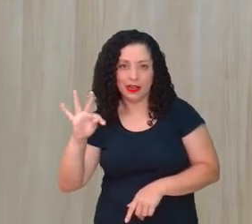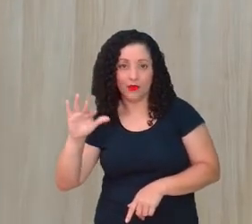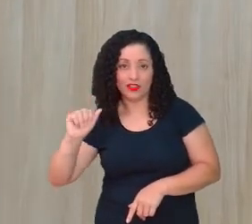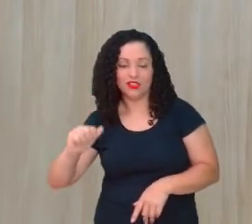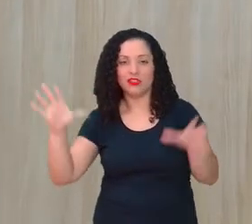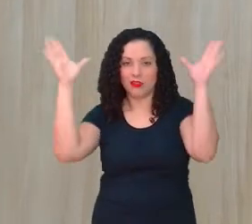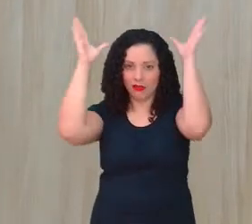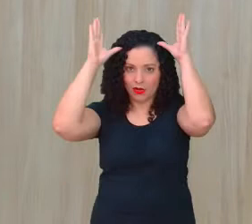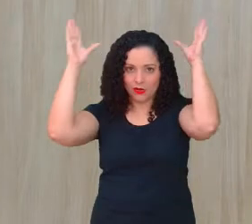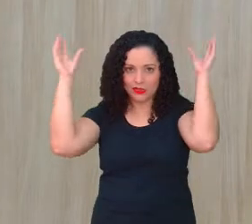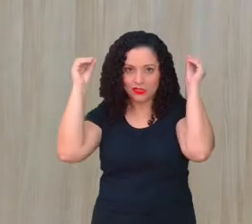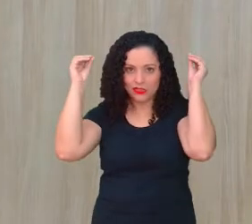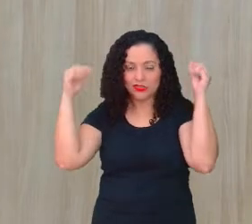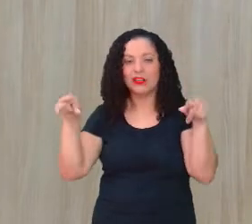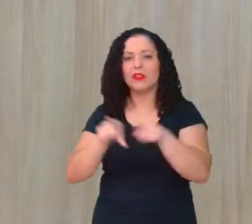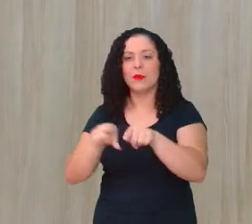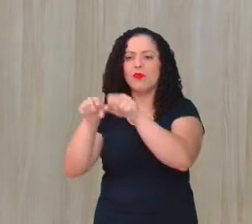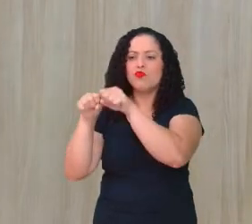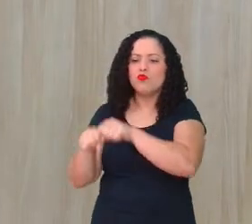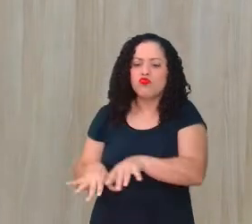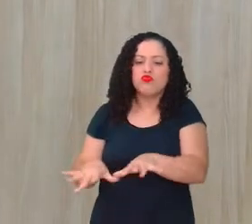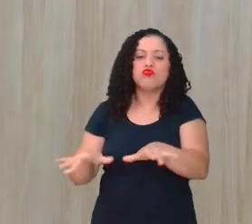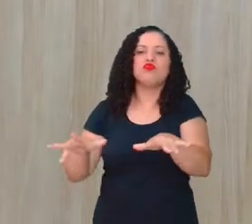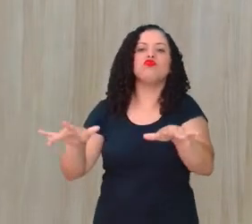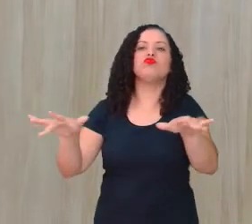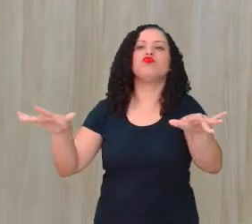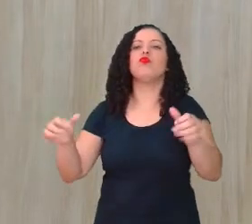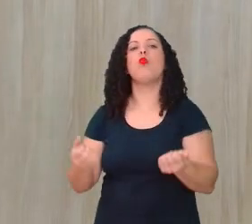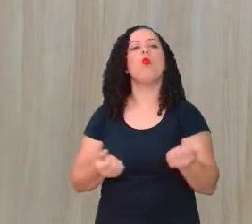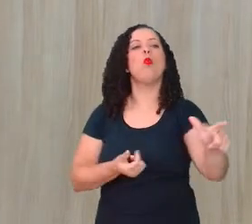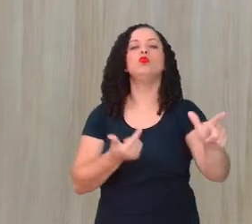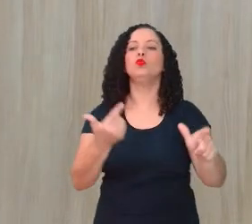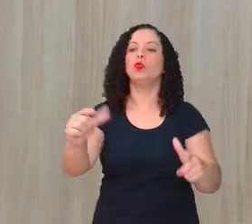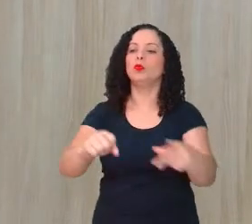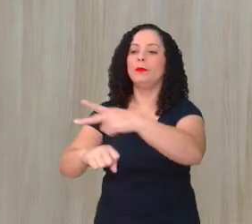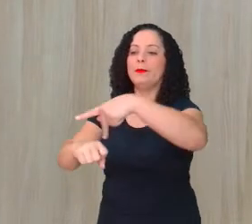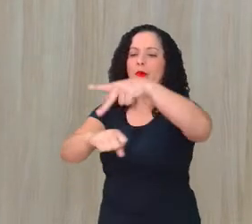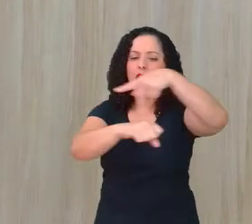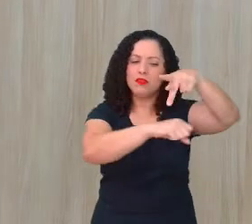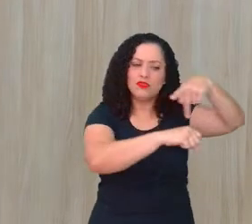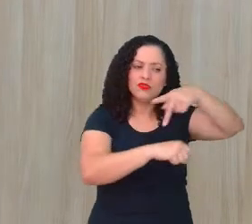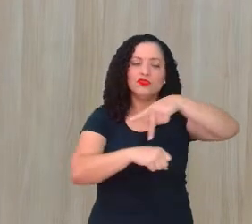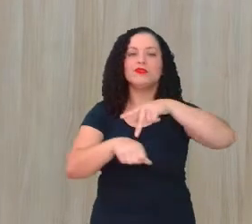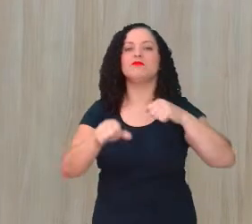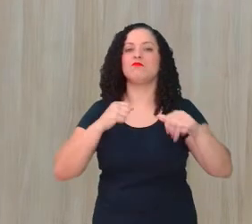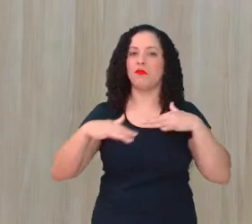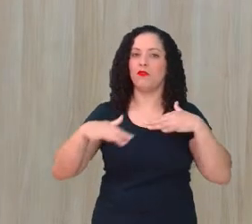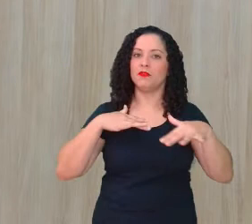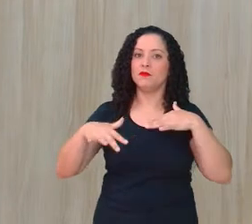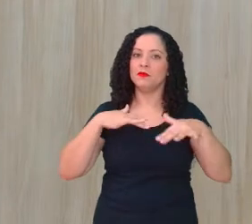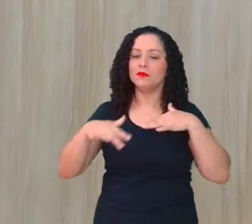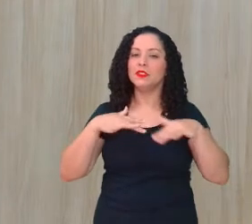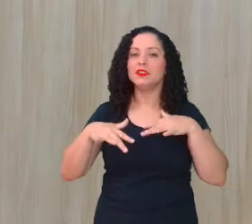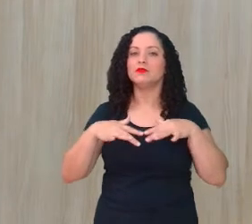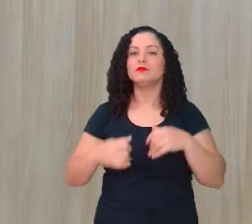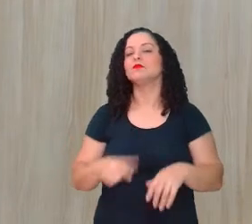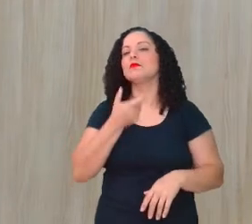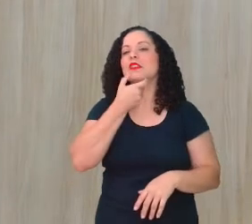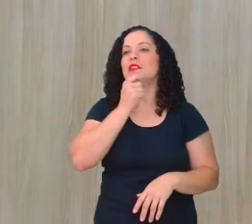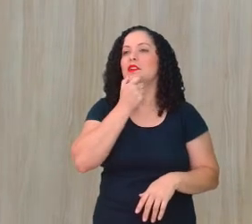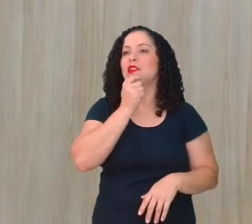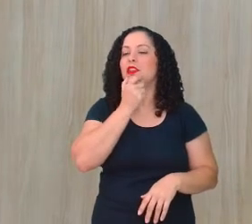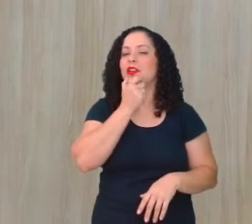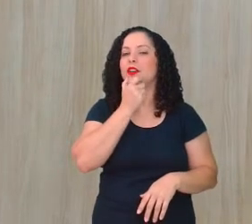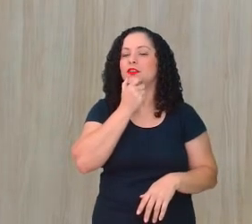outros territórios, a gente tem aí já o desenvolvimento, né, de movimento puritano aqui na Inglaterra,